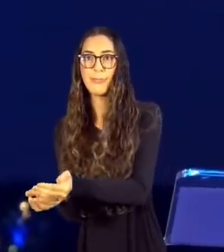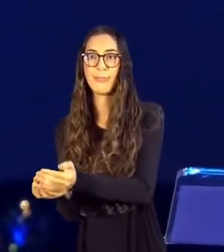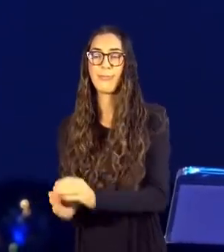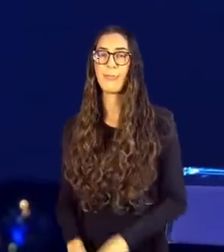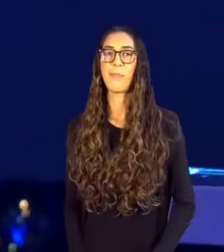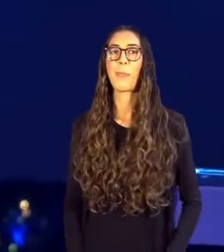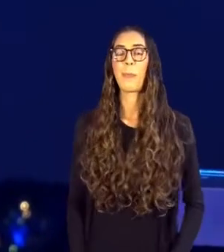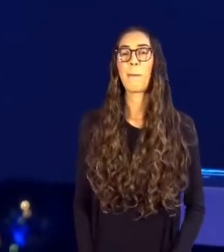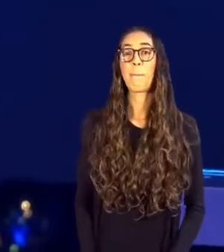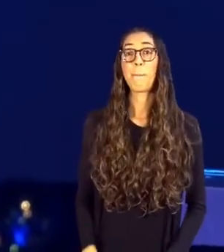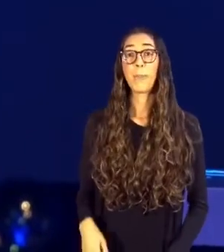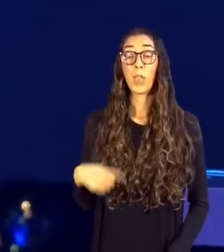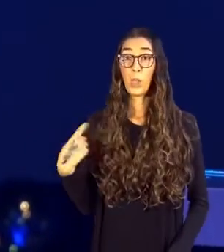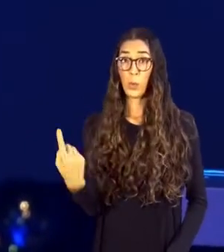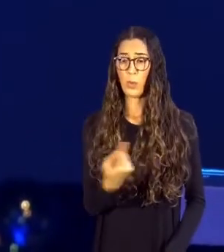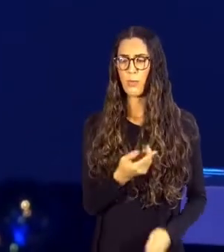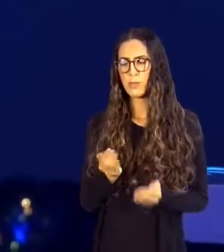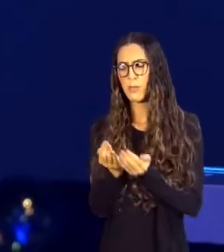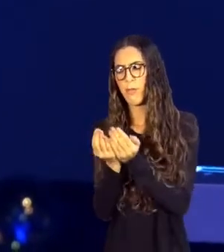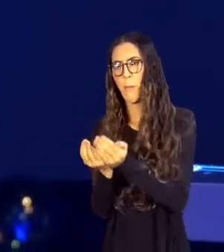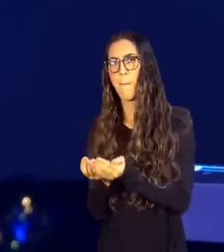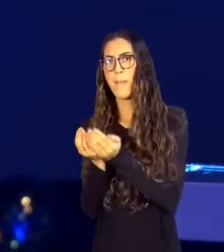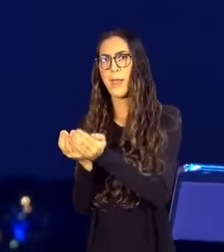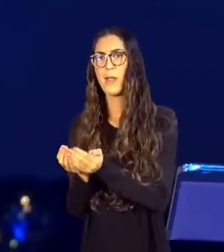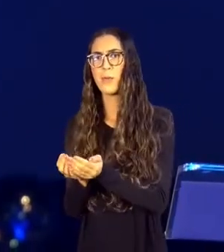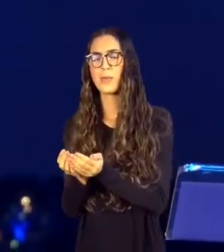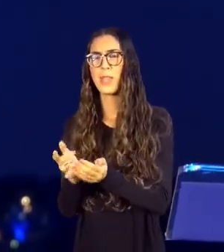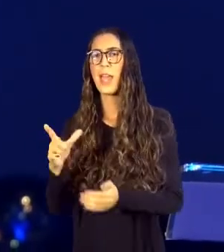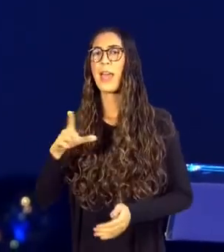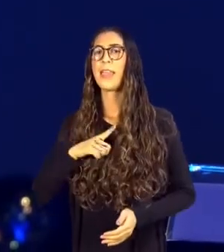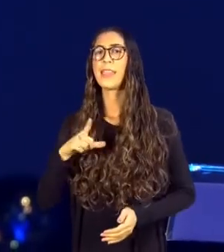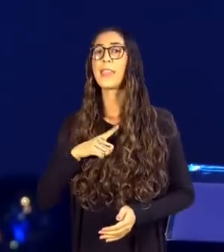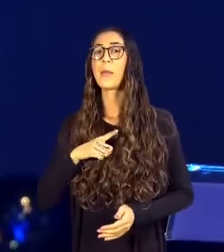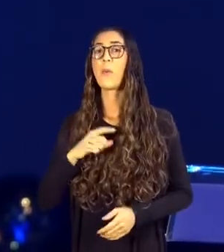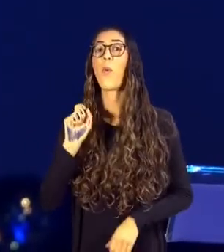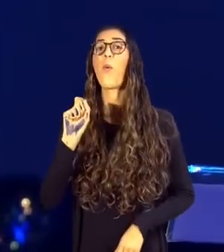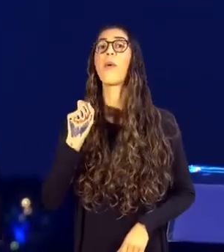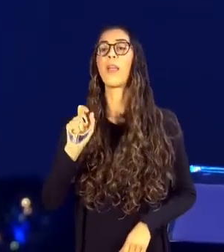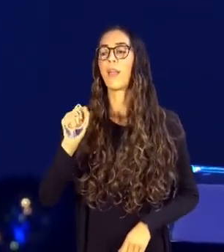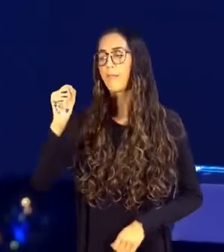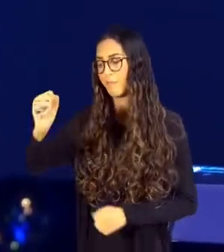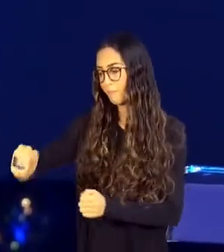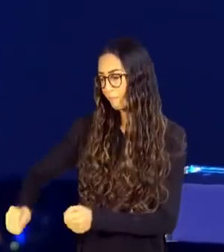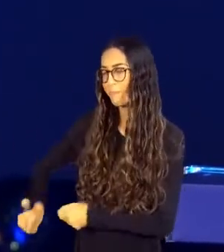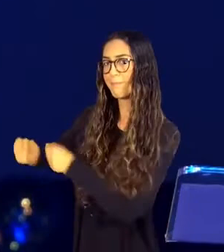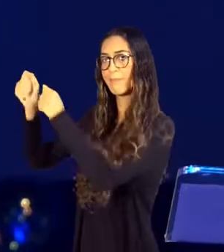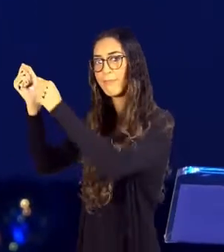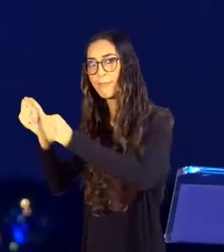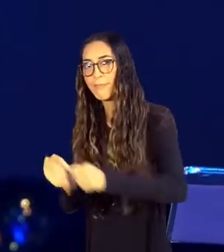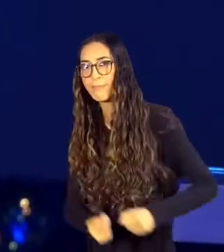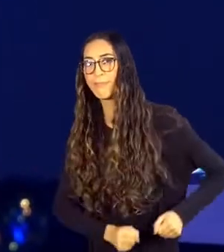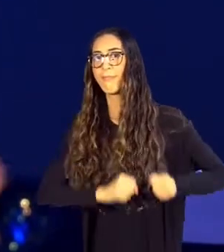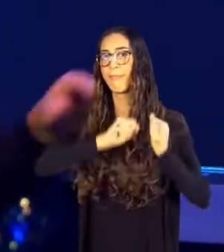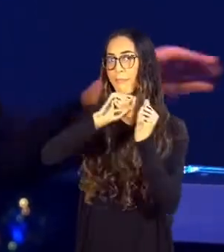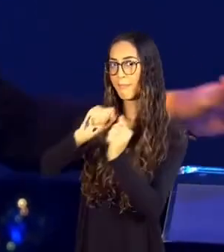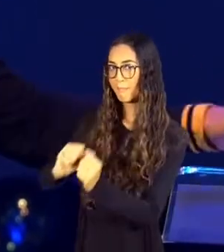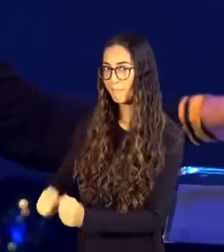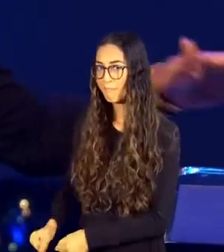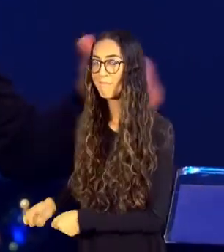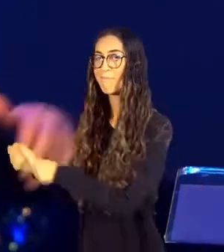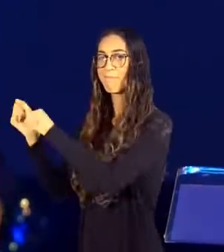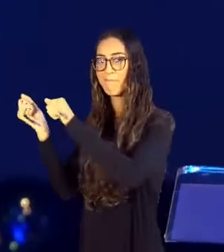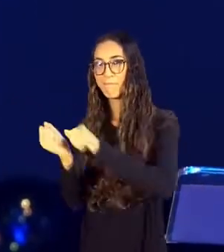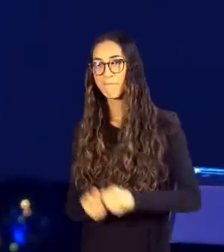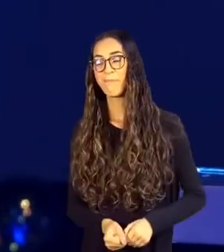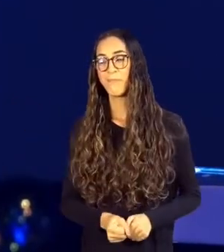na correnteza contra o rio, é difícil no remo. Se tivesse um motorzinho, um motor que é